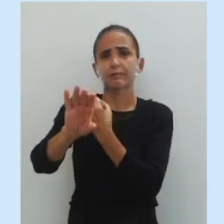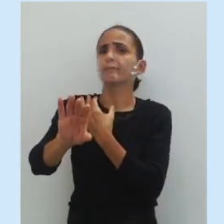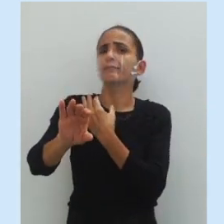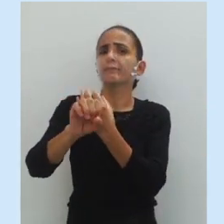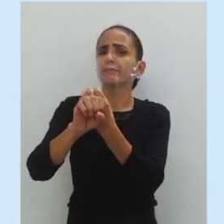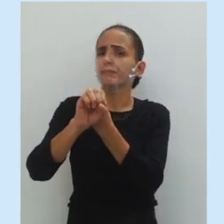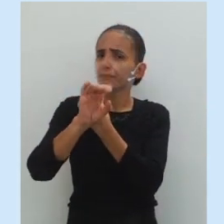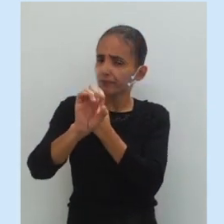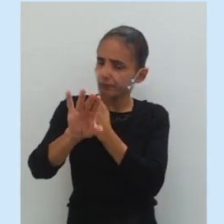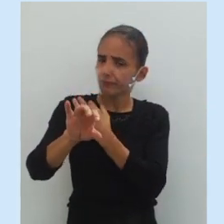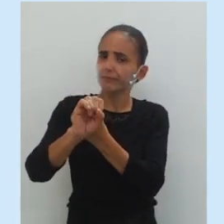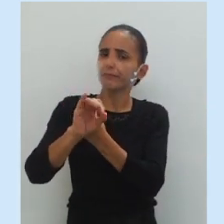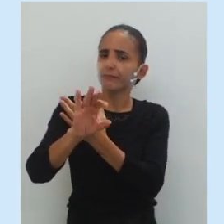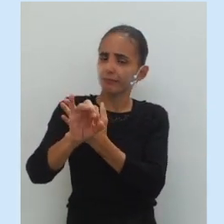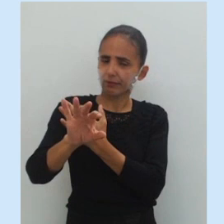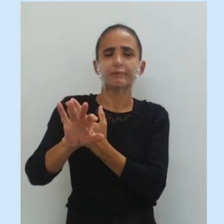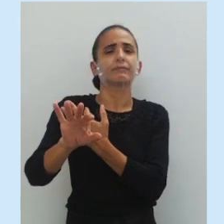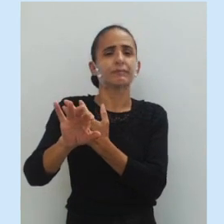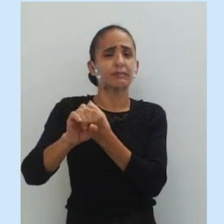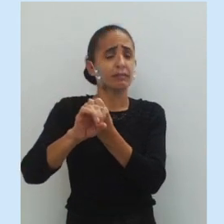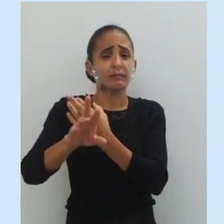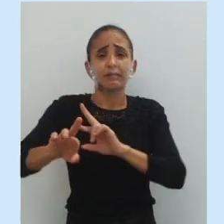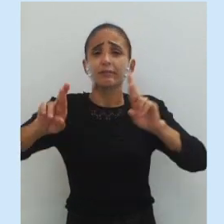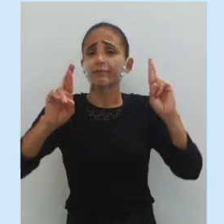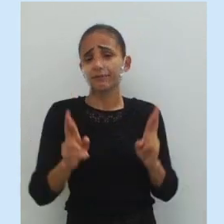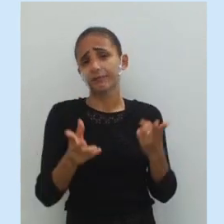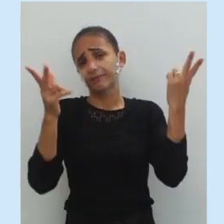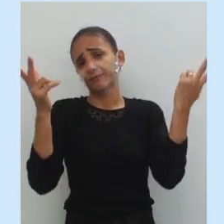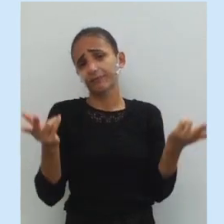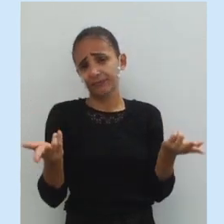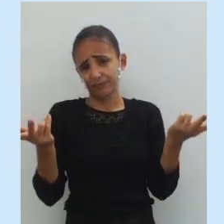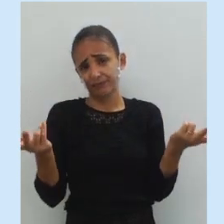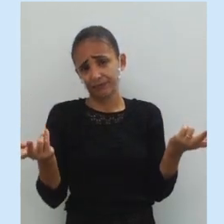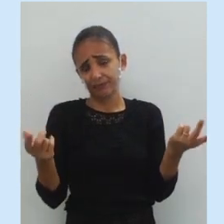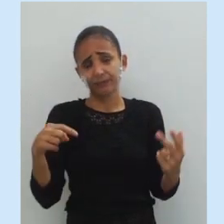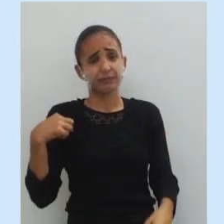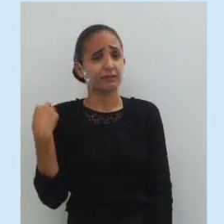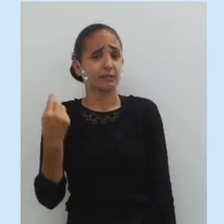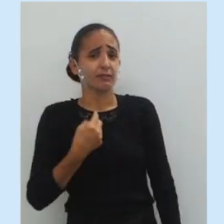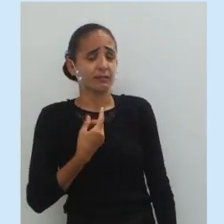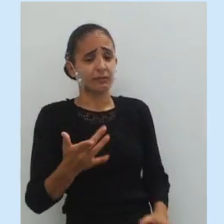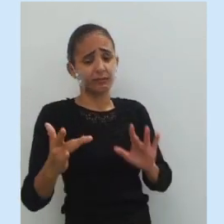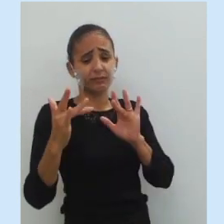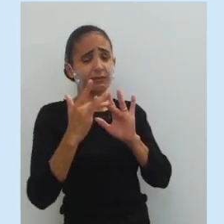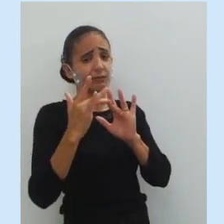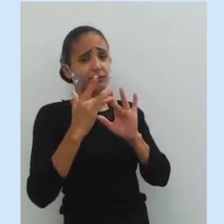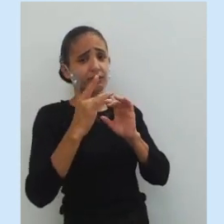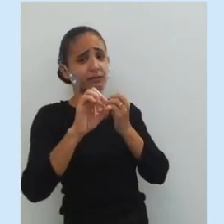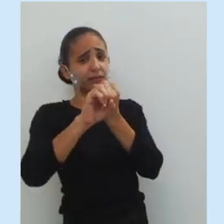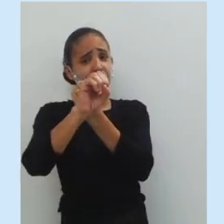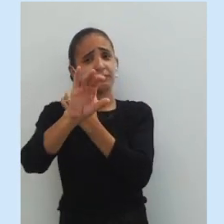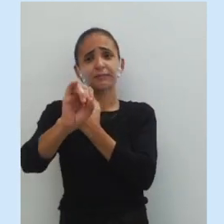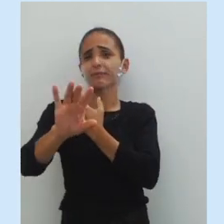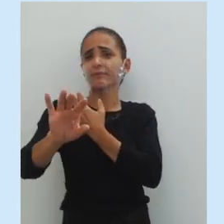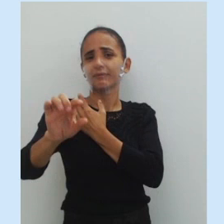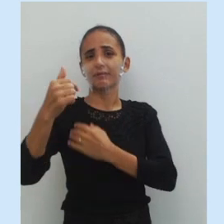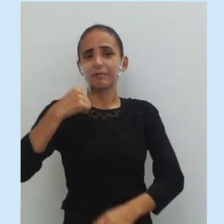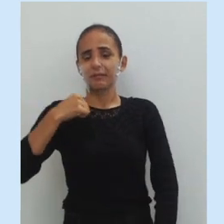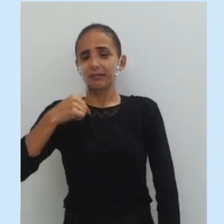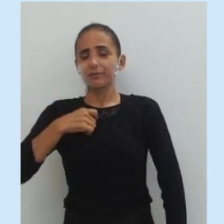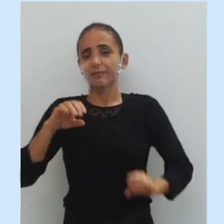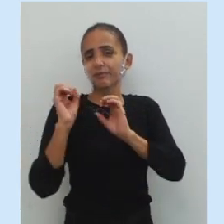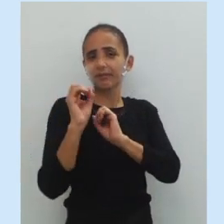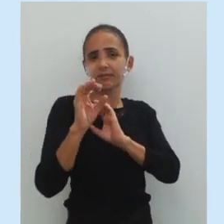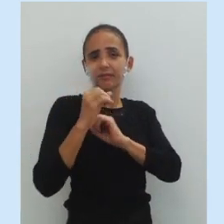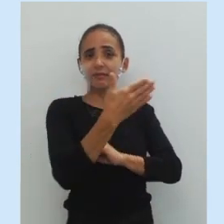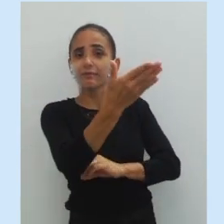à distância. É uma aula diferente, porque estamos tendo contato ali online. Eu estou falando lá,